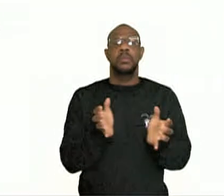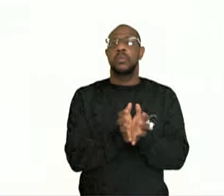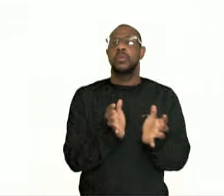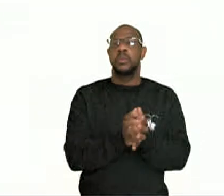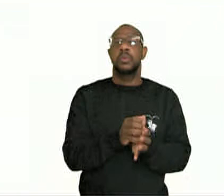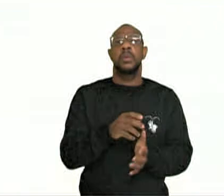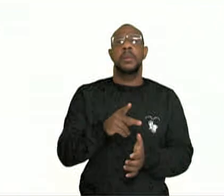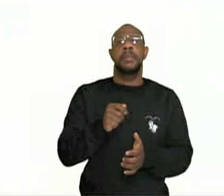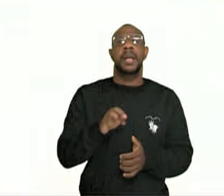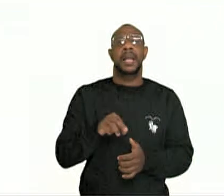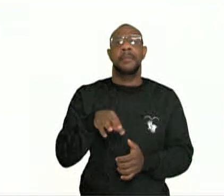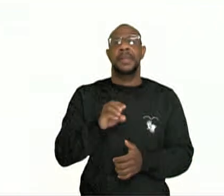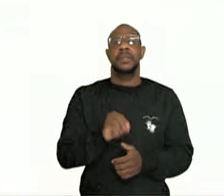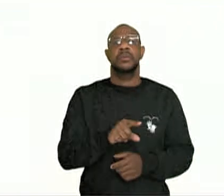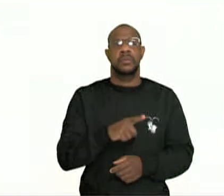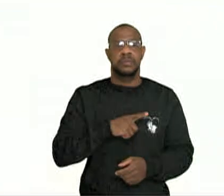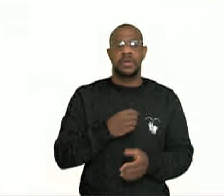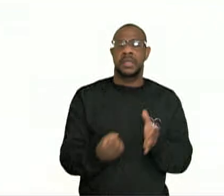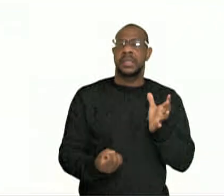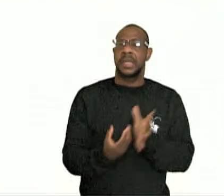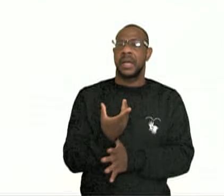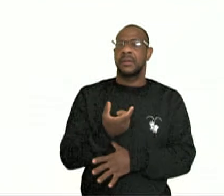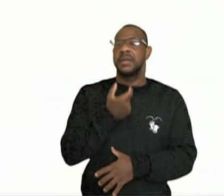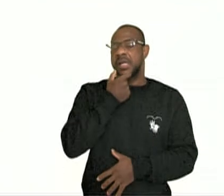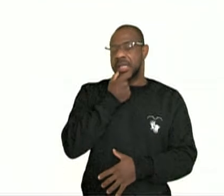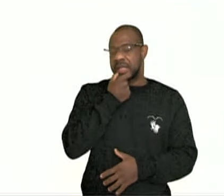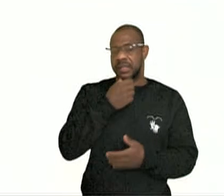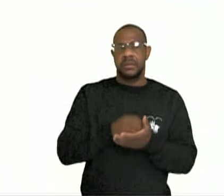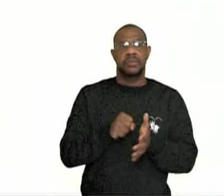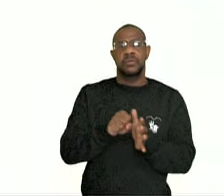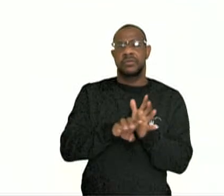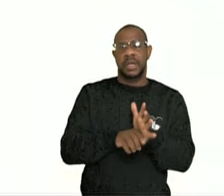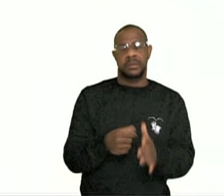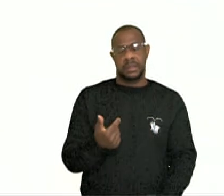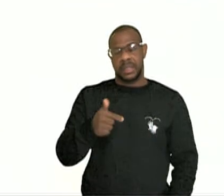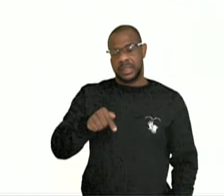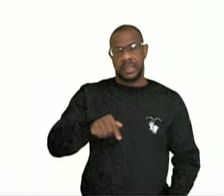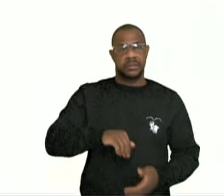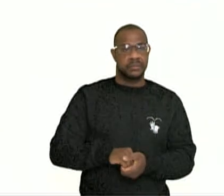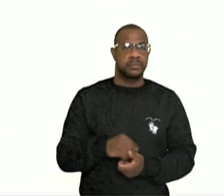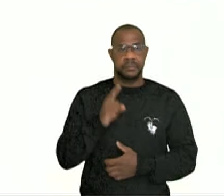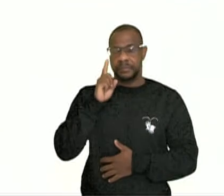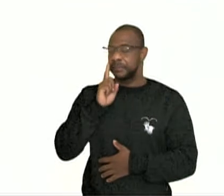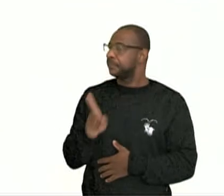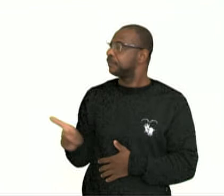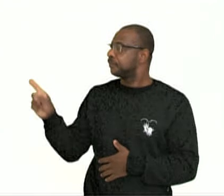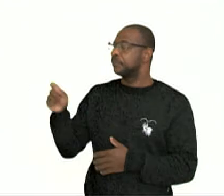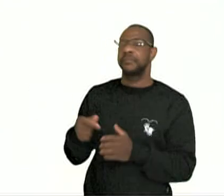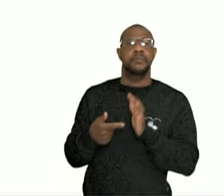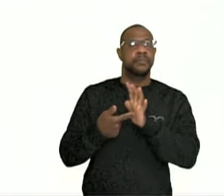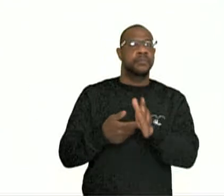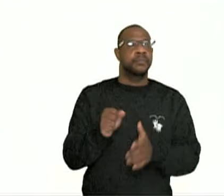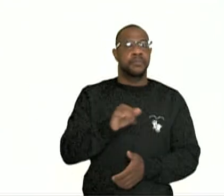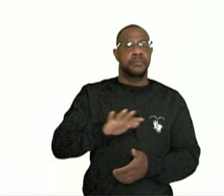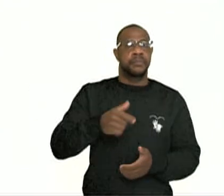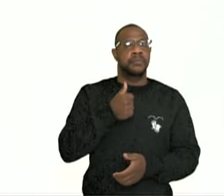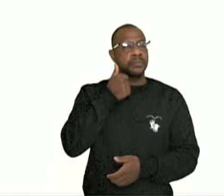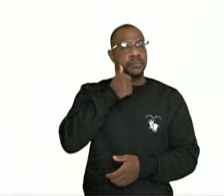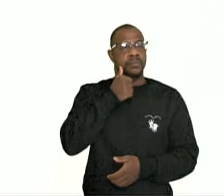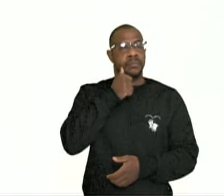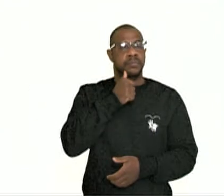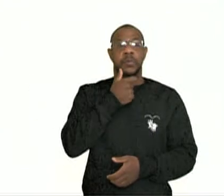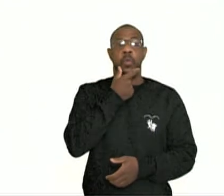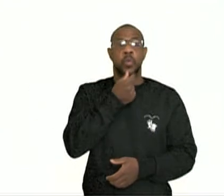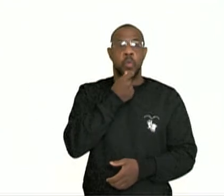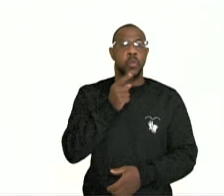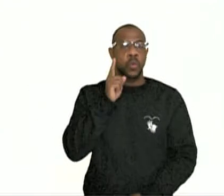parlamentarista que então vai ser criada na Inglaterra no século XVII, né? Aqui, né, a imagem do Guilherme de Orange, que